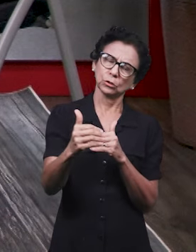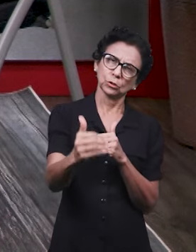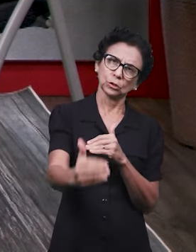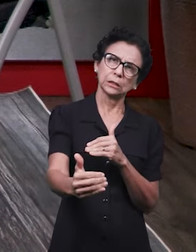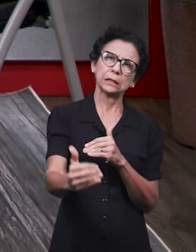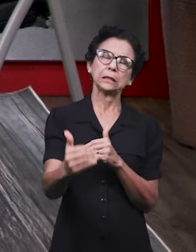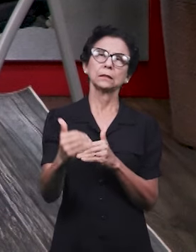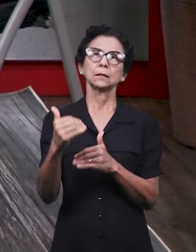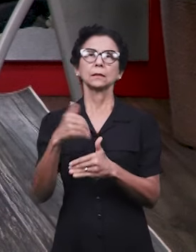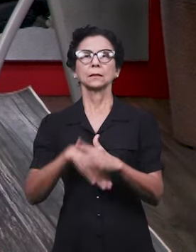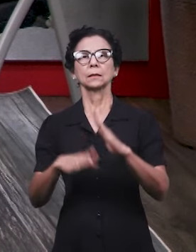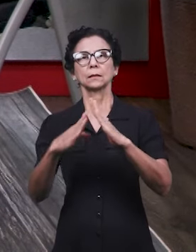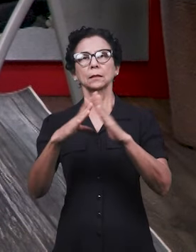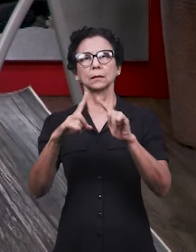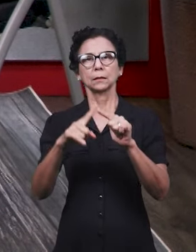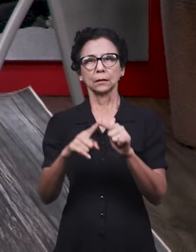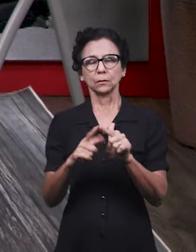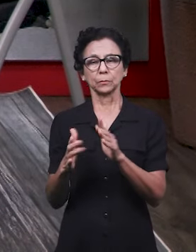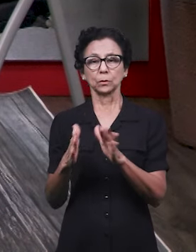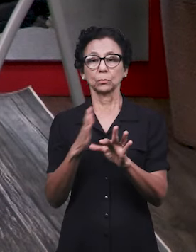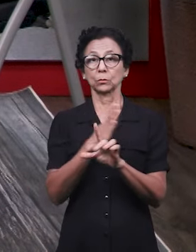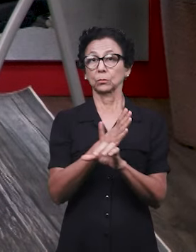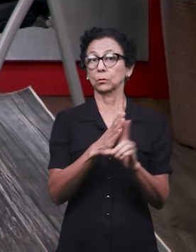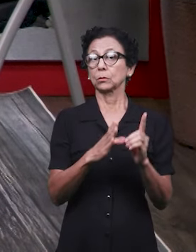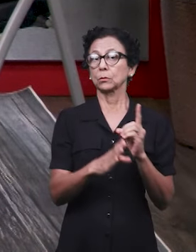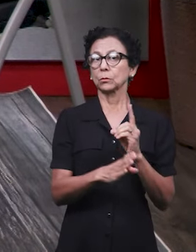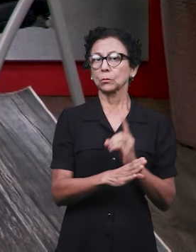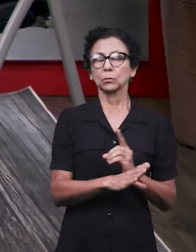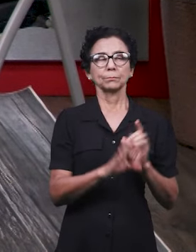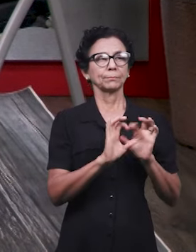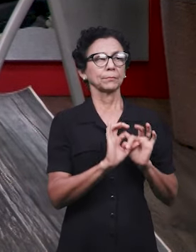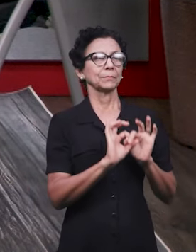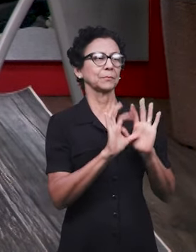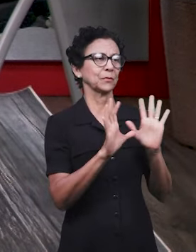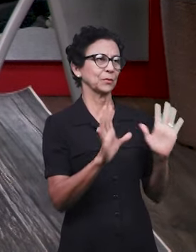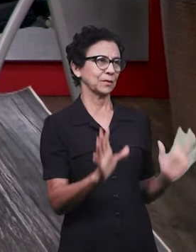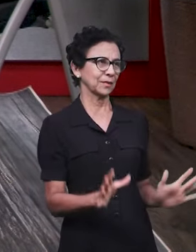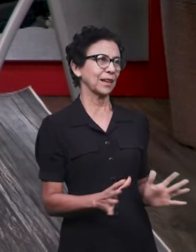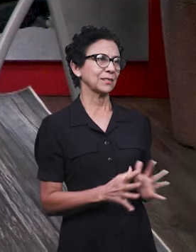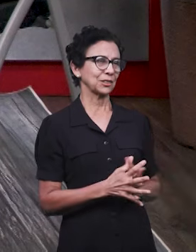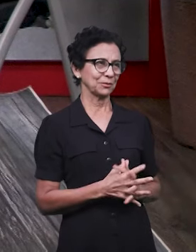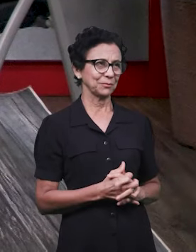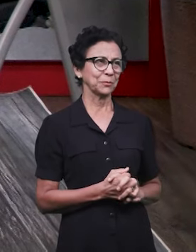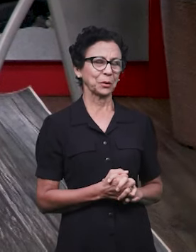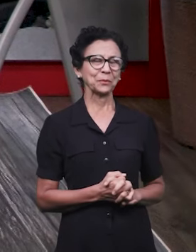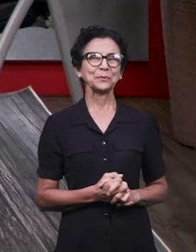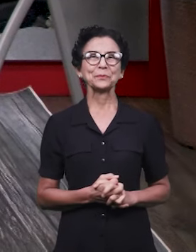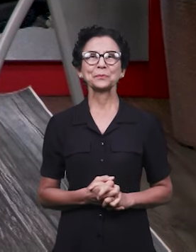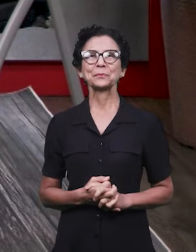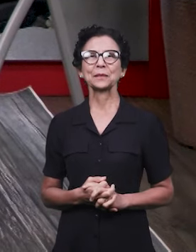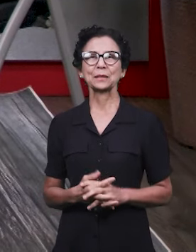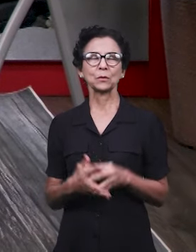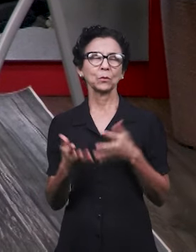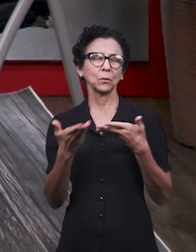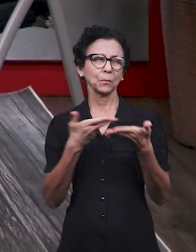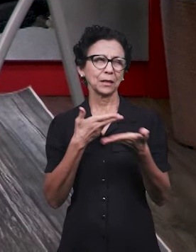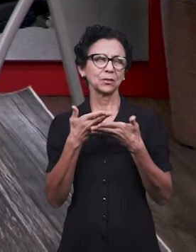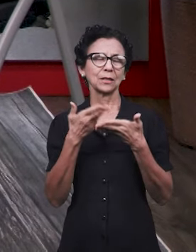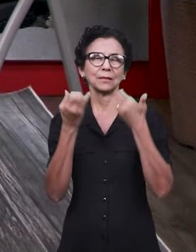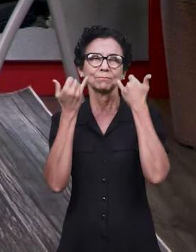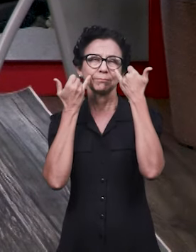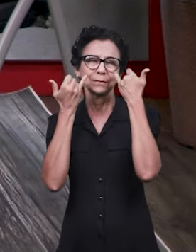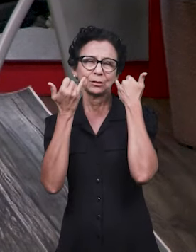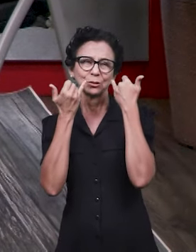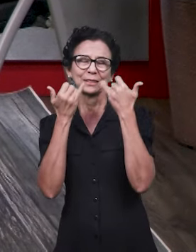no templo, durante os cultos. Eu vou deixar você bem à vontade para que você possa passar para nós mais